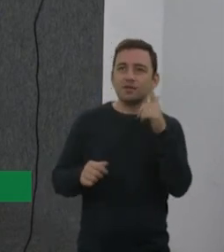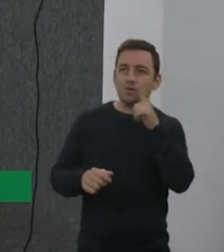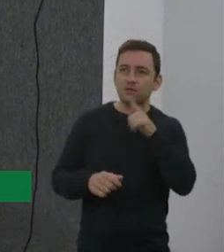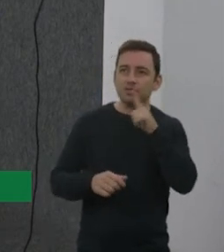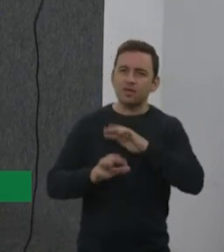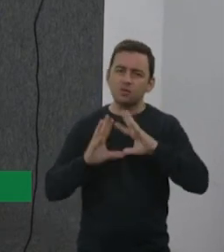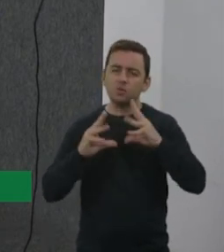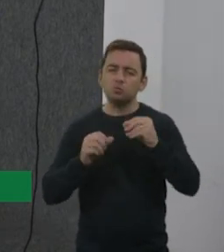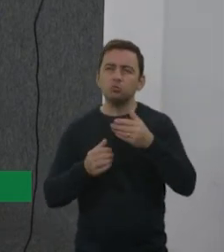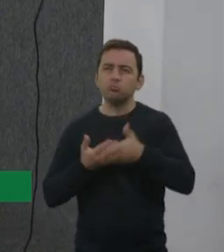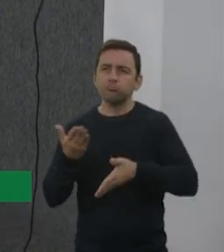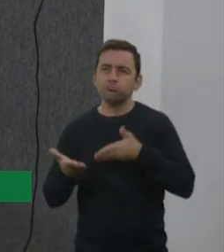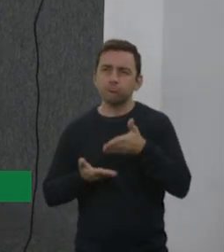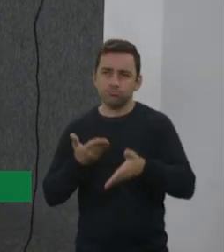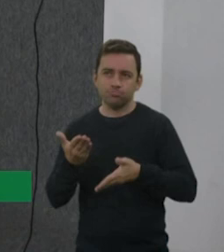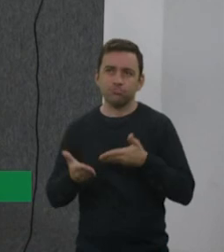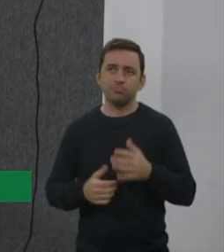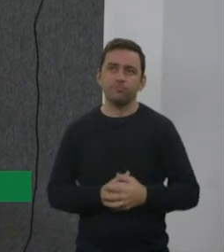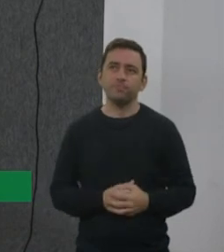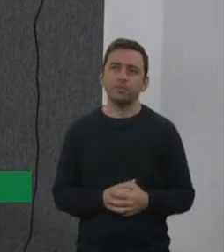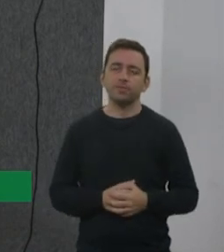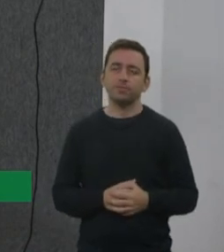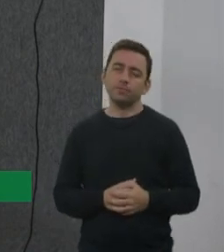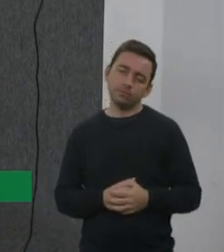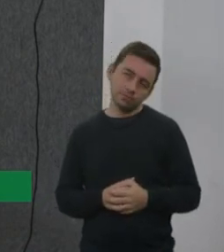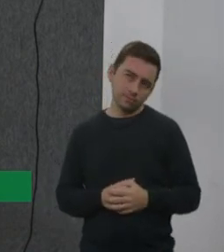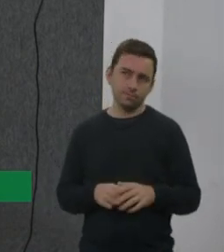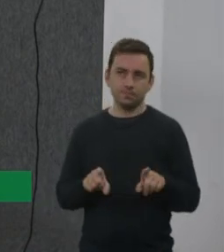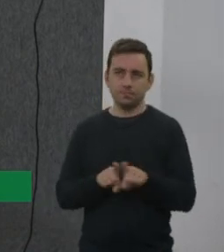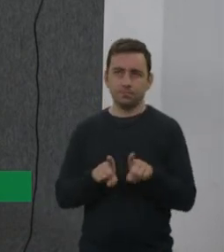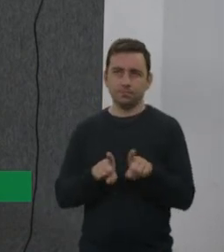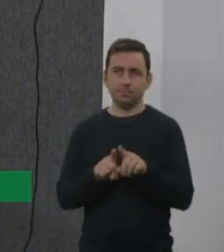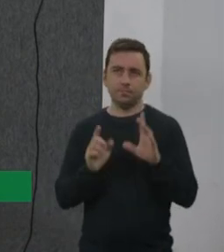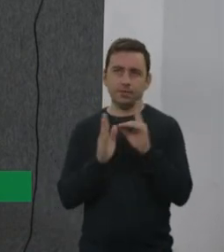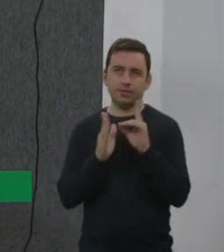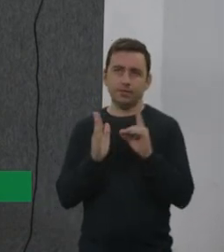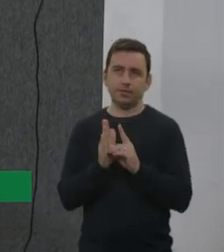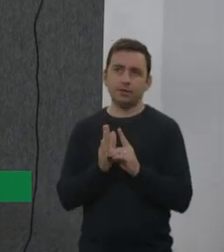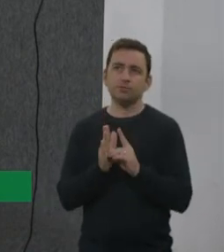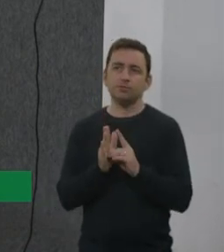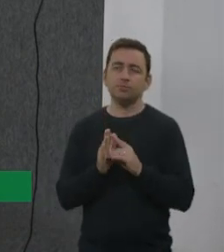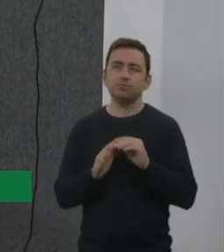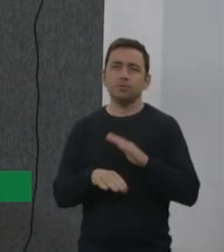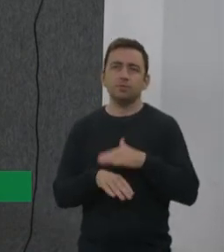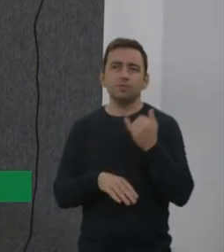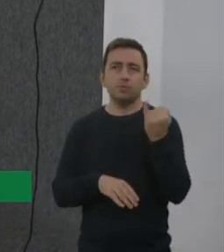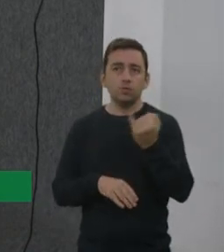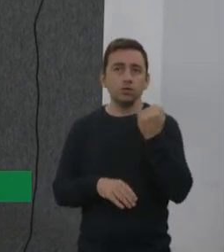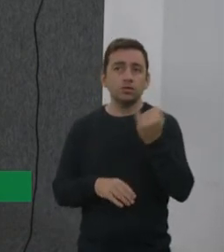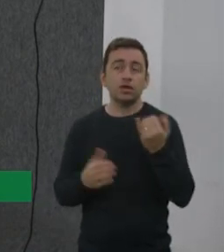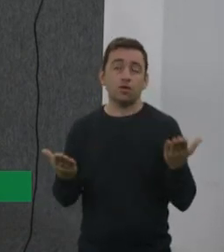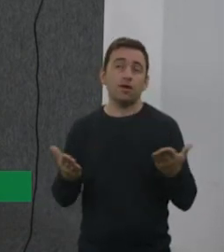rede de cuidado. E aí depois vem o decreto, que eu gosto de falar, mas acho que o mais importante agora é falar sobre a Lei